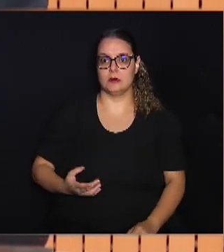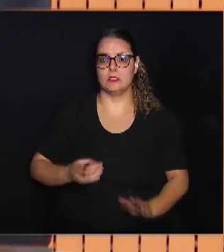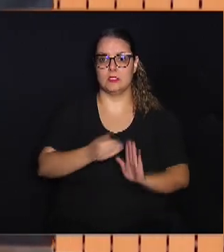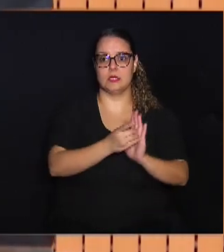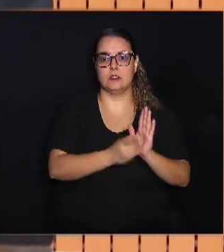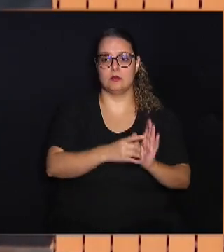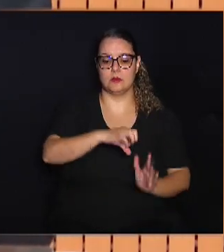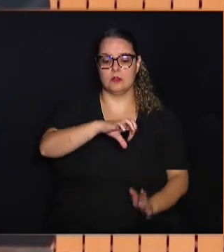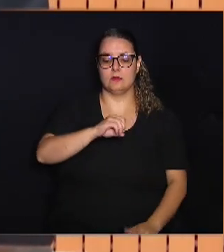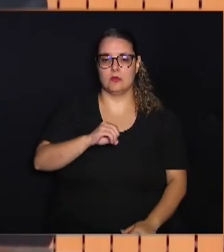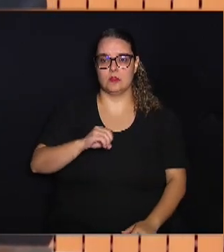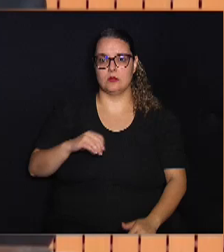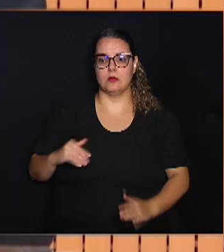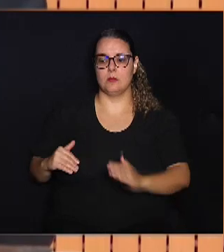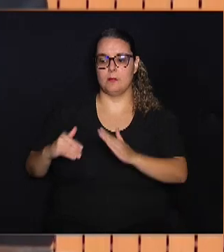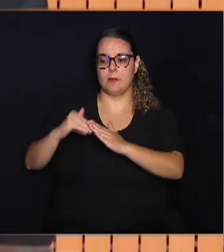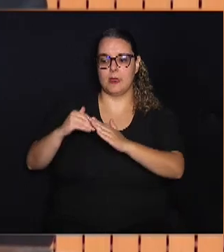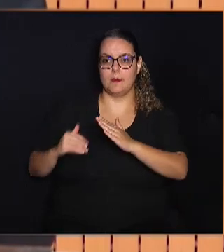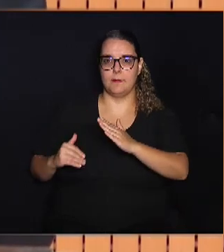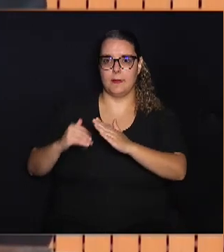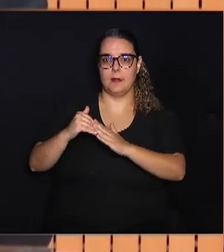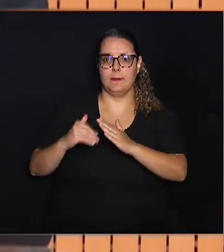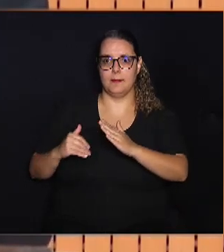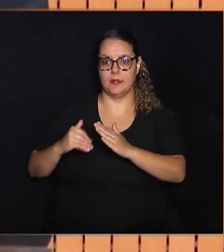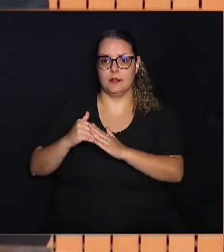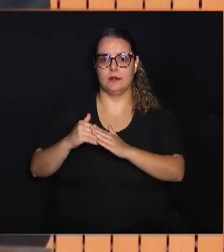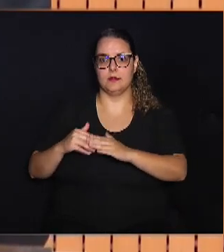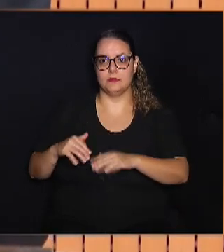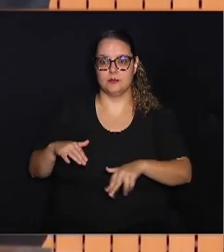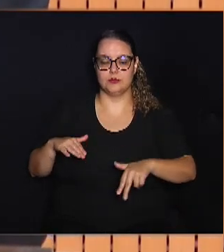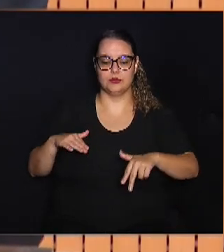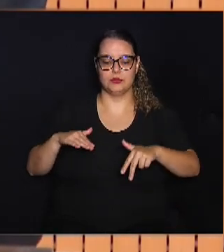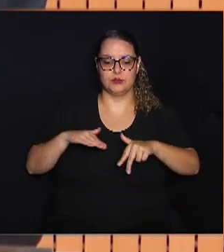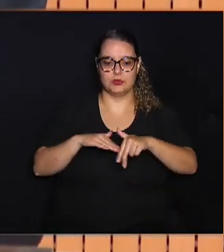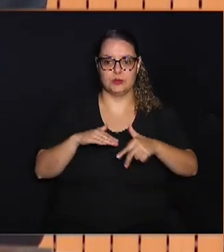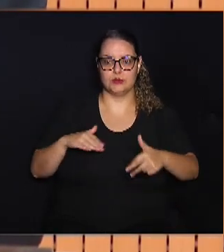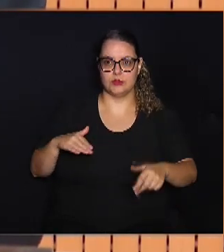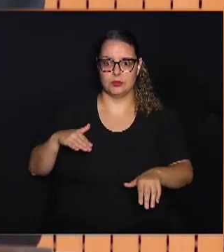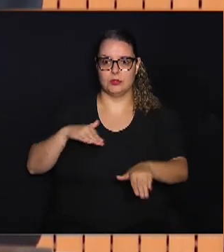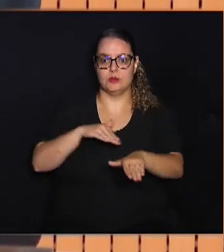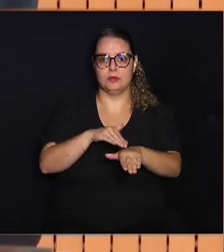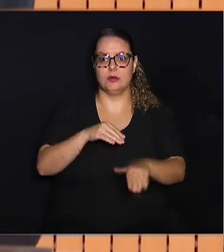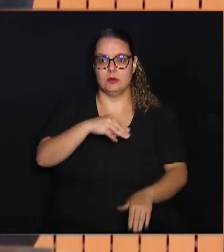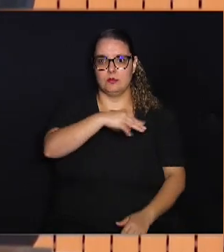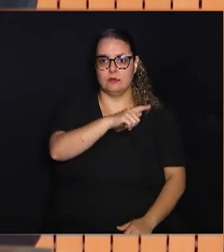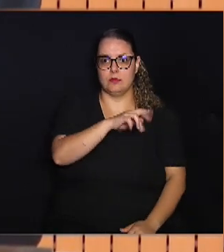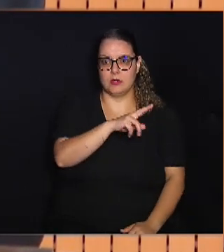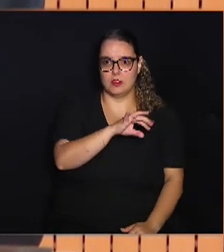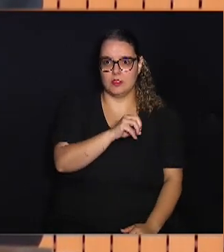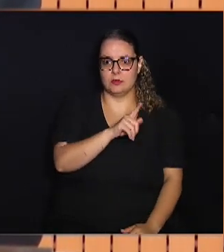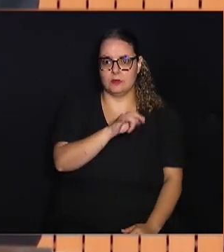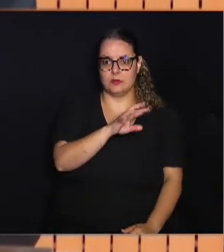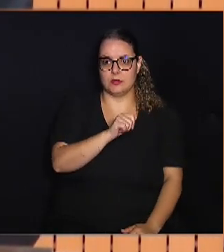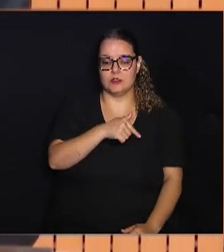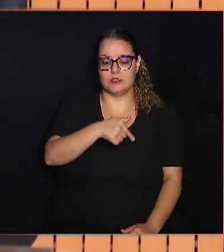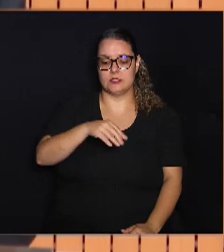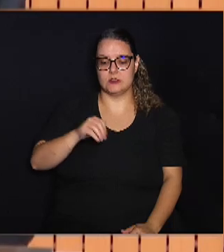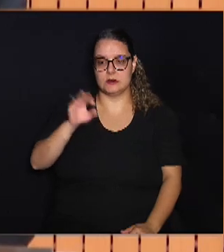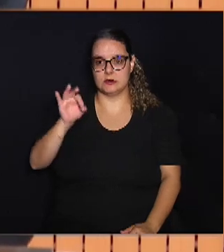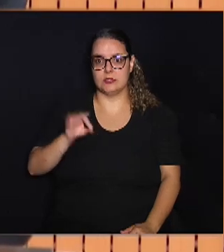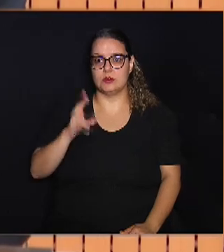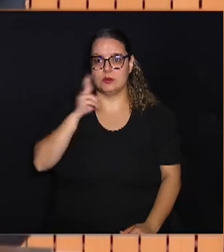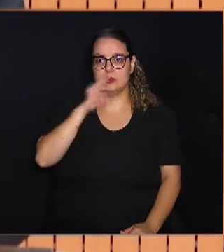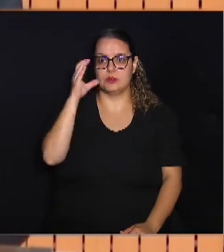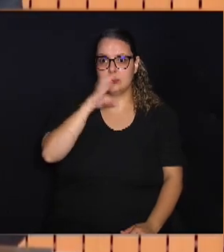batia recorde no Brasil de acidente automobilístico. O Mário Gatti atendia 70% da urgência e